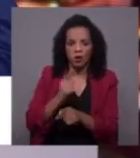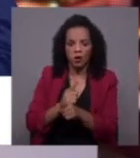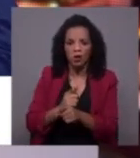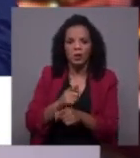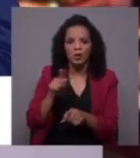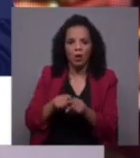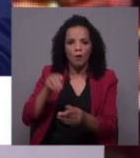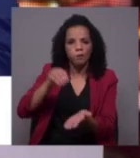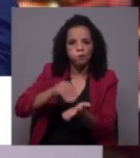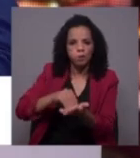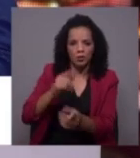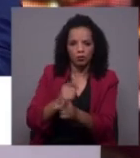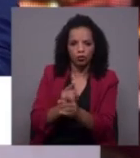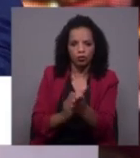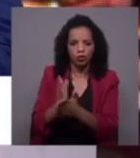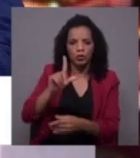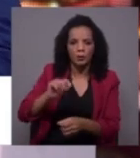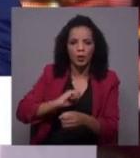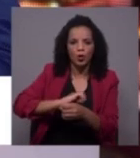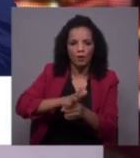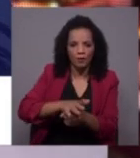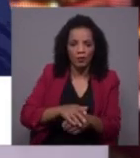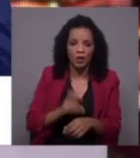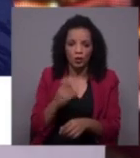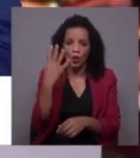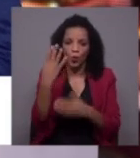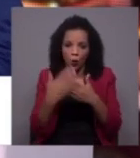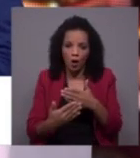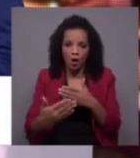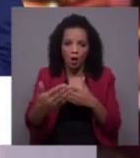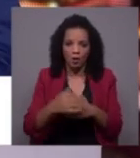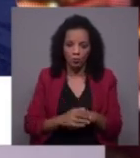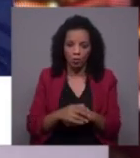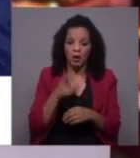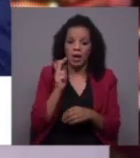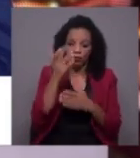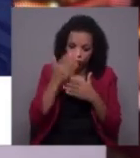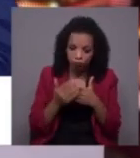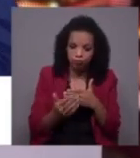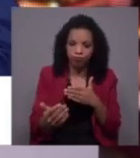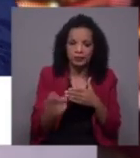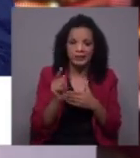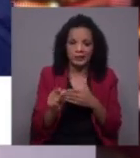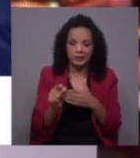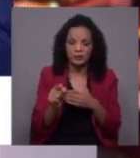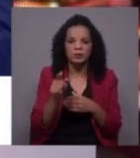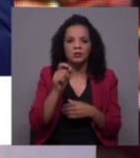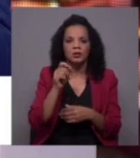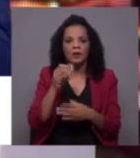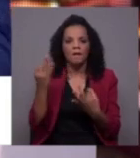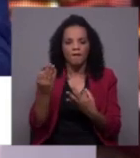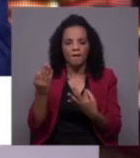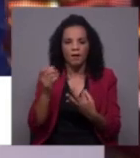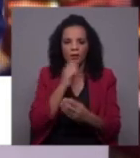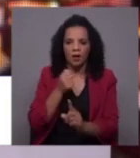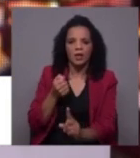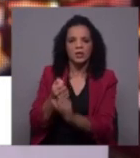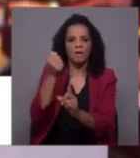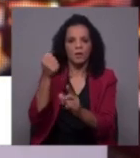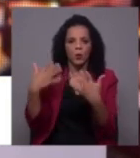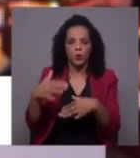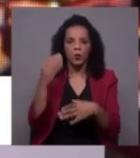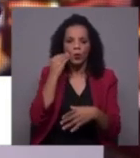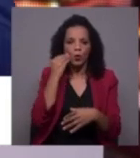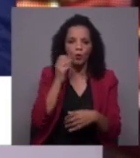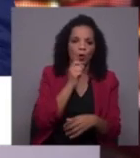espiral de pobreza e tivemos o Covid. Portanto, os próximos quatro anos, os próximos anos que se apresentam à nossa frente, serão verdadeiramente desafiantes, quer do ponto de